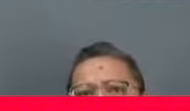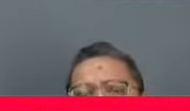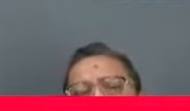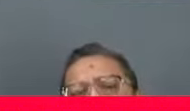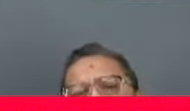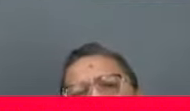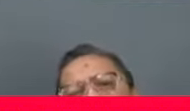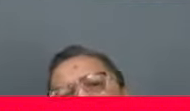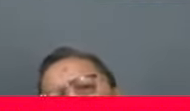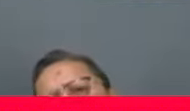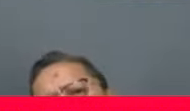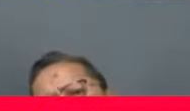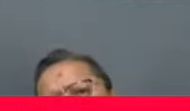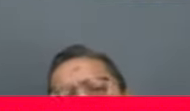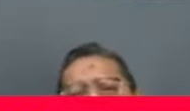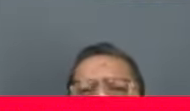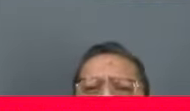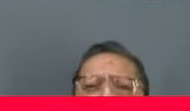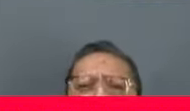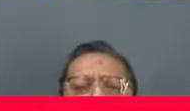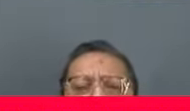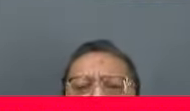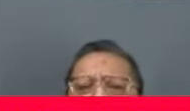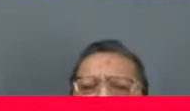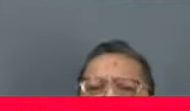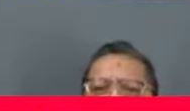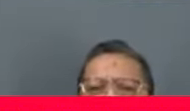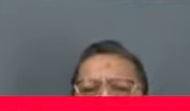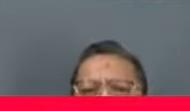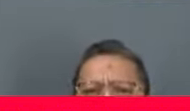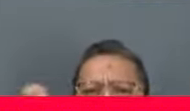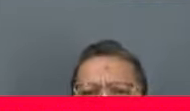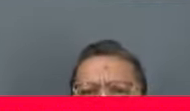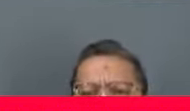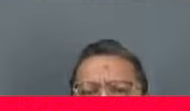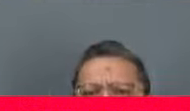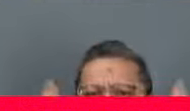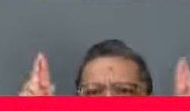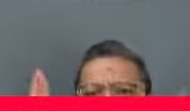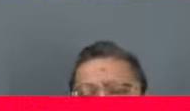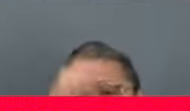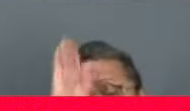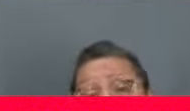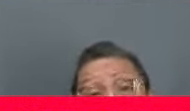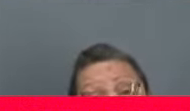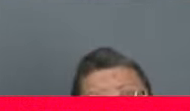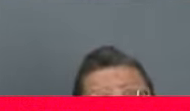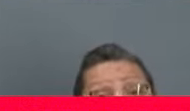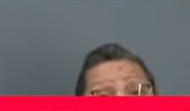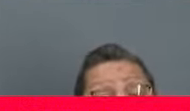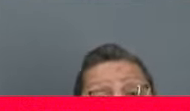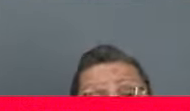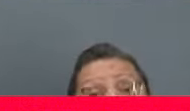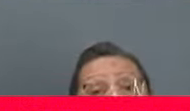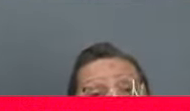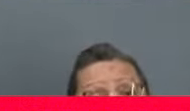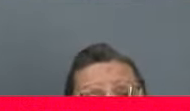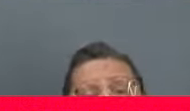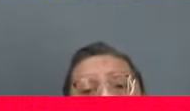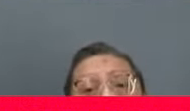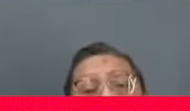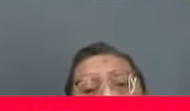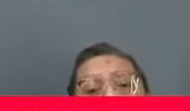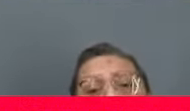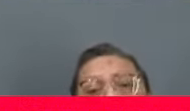poucos que se acham os donos do Poder os donos do Brasil porque eles também colaboram para isso aqui com as suas